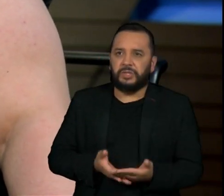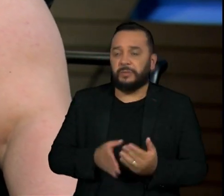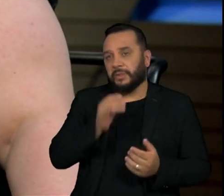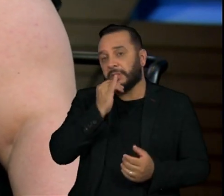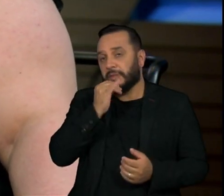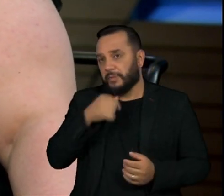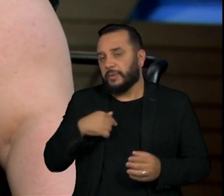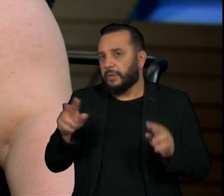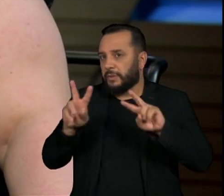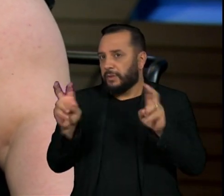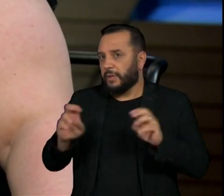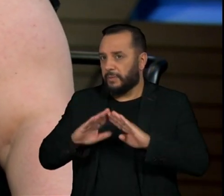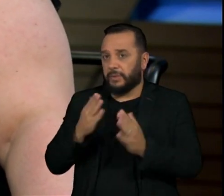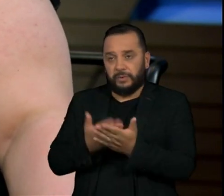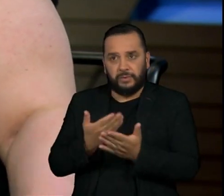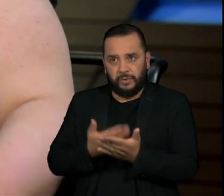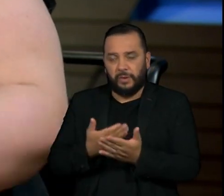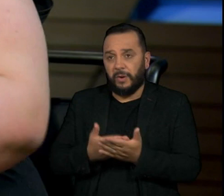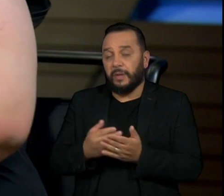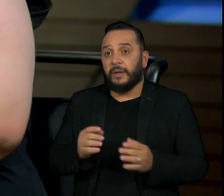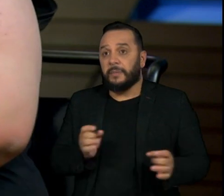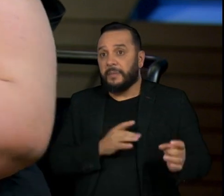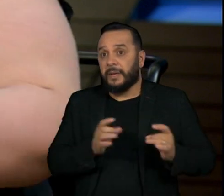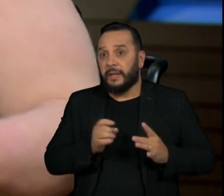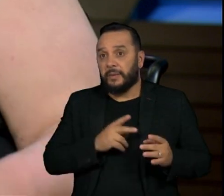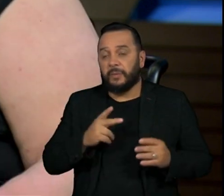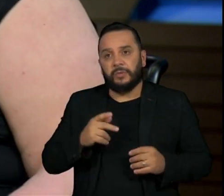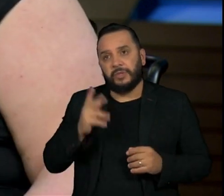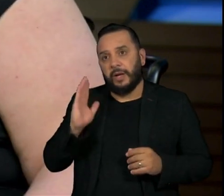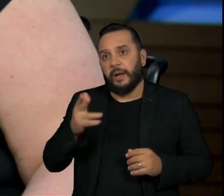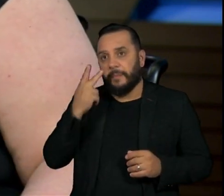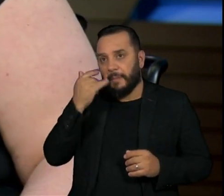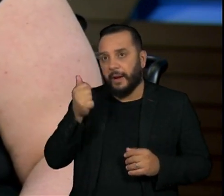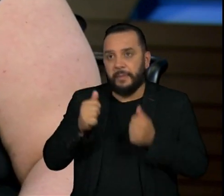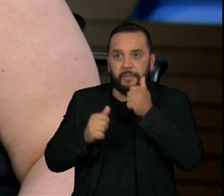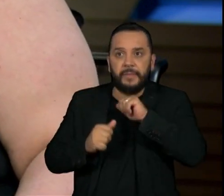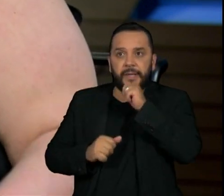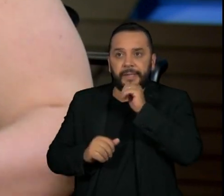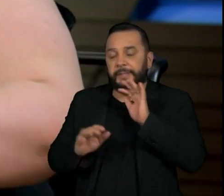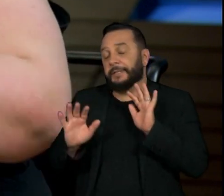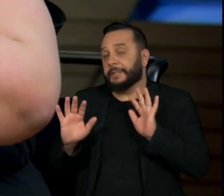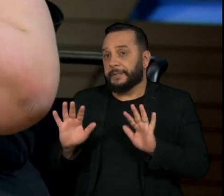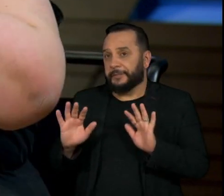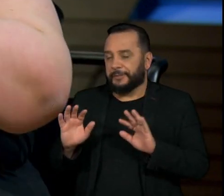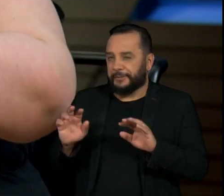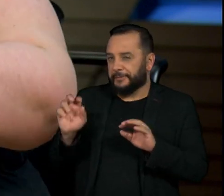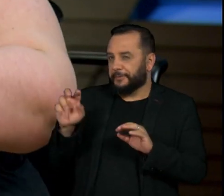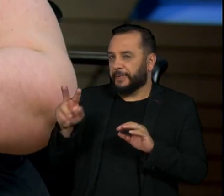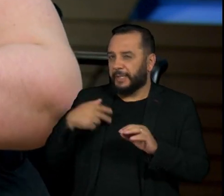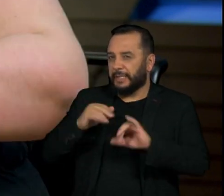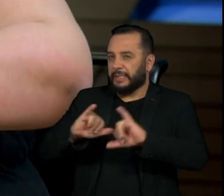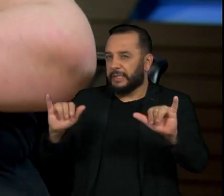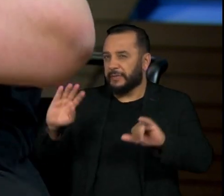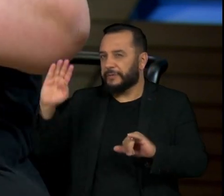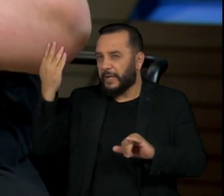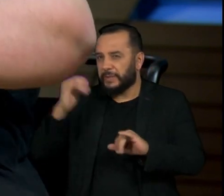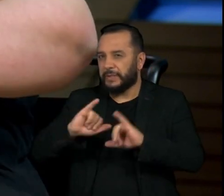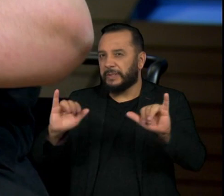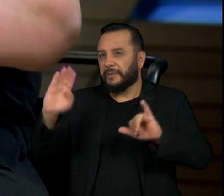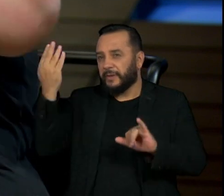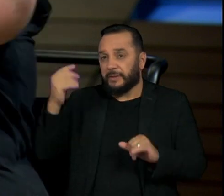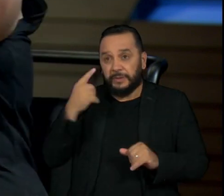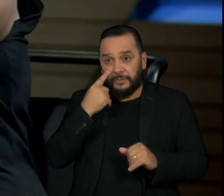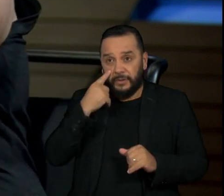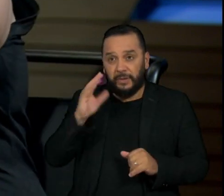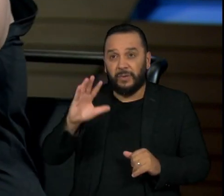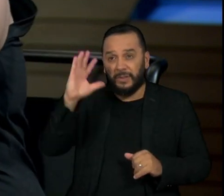pelo meio dos pais e mães, mas quando a gente olha o começo dessa onda de notícias falsas, a gente vai pensar naquele ataque à escola que